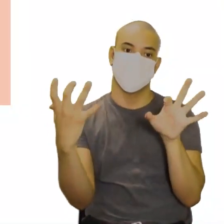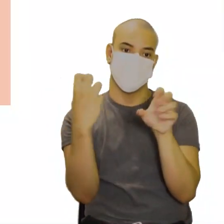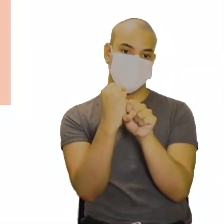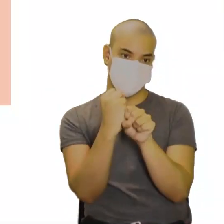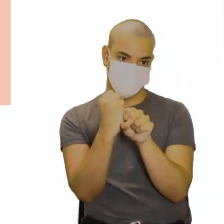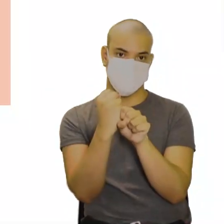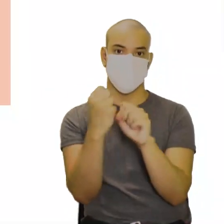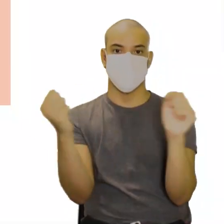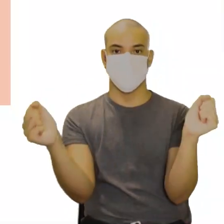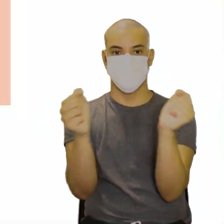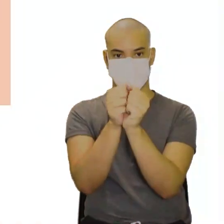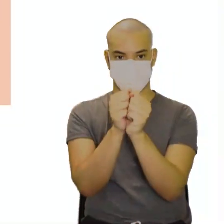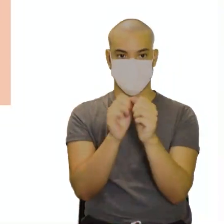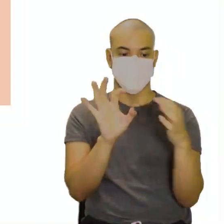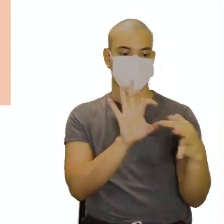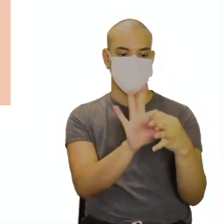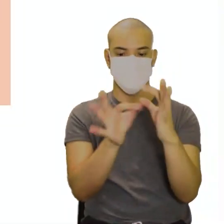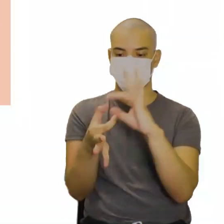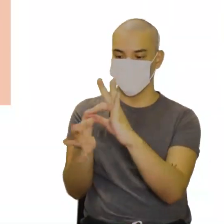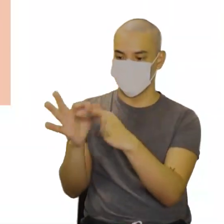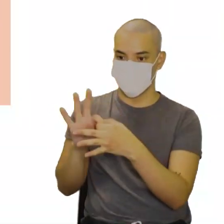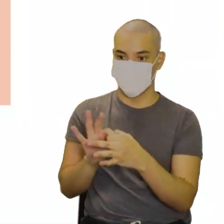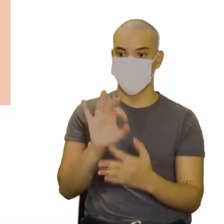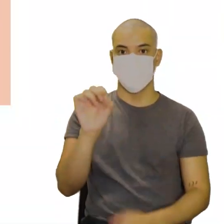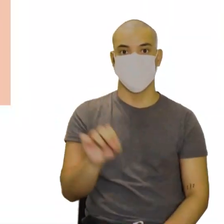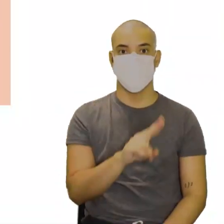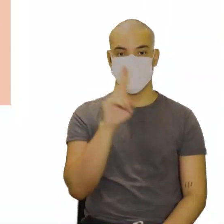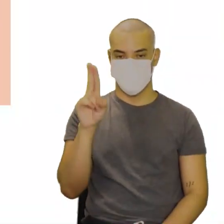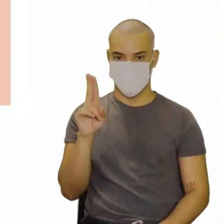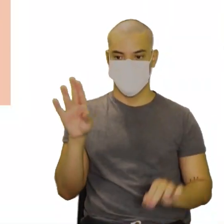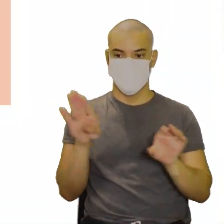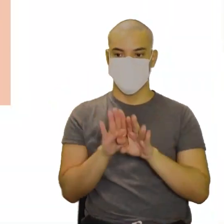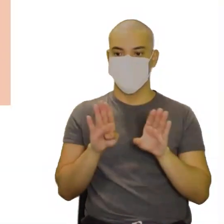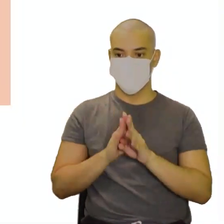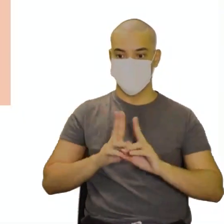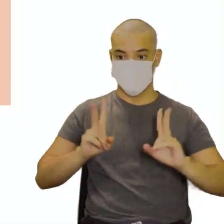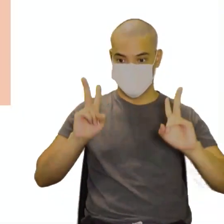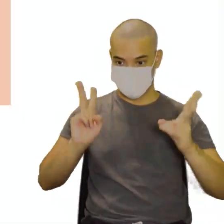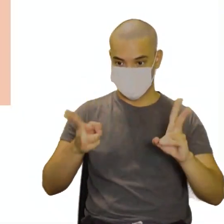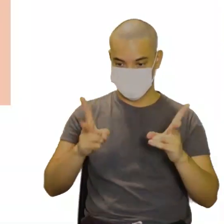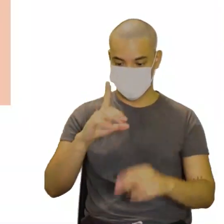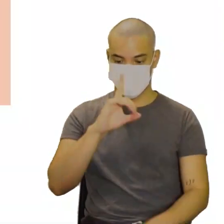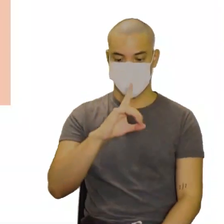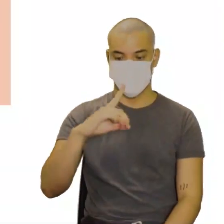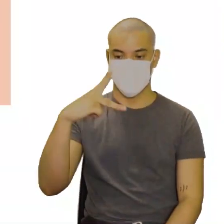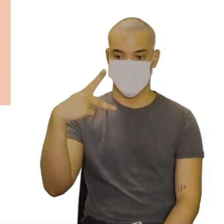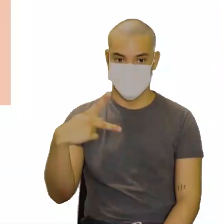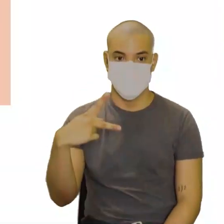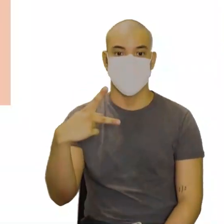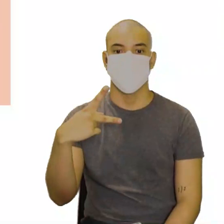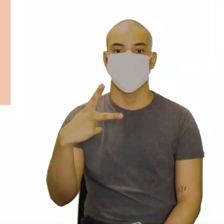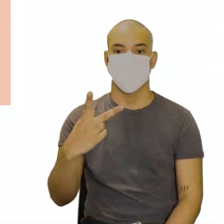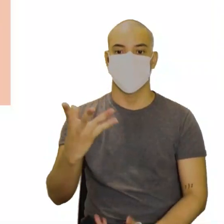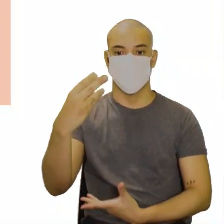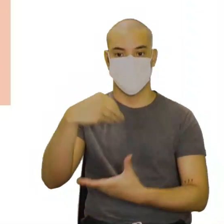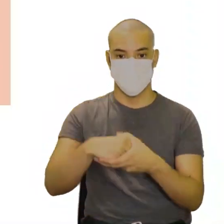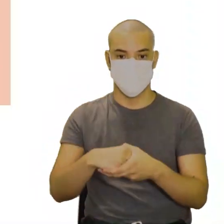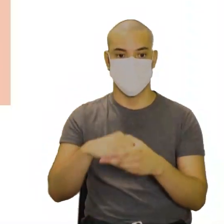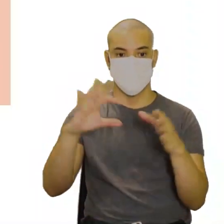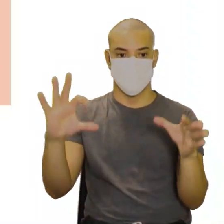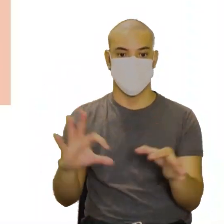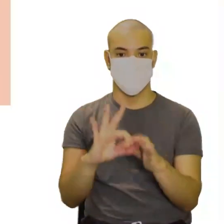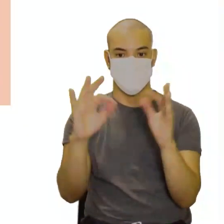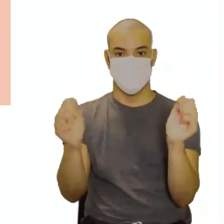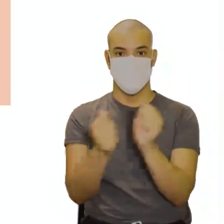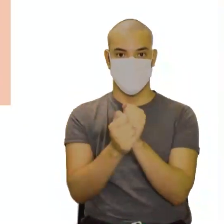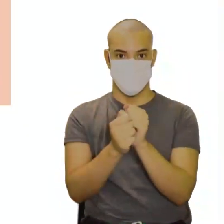associação de geradores, ok? Ou também para manter a DDP que está alimentando aquele